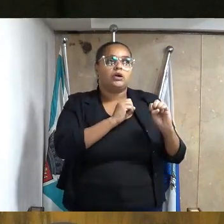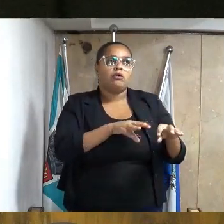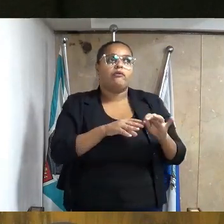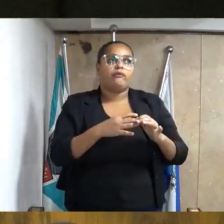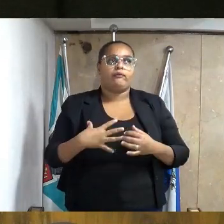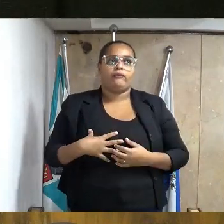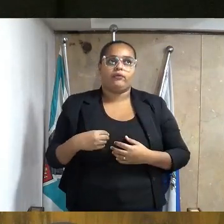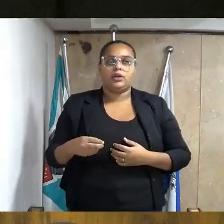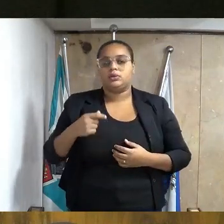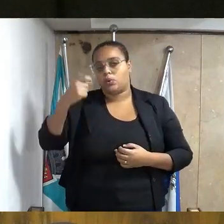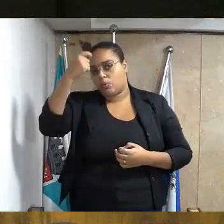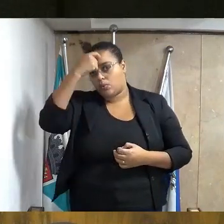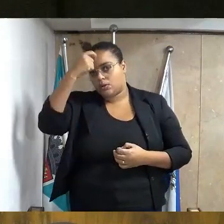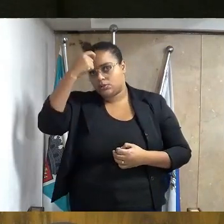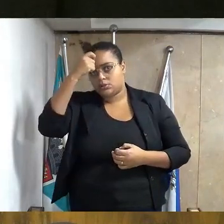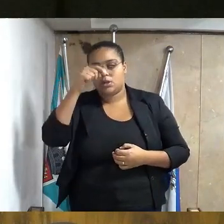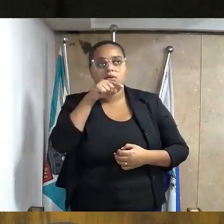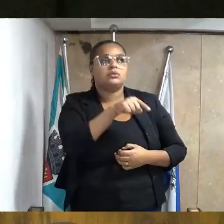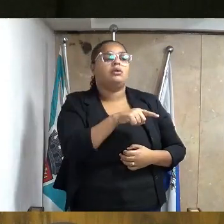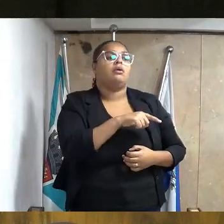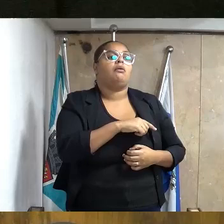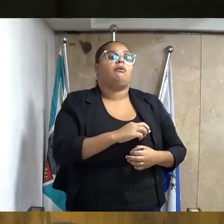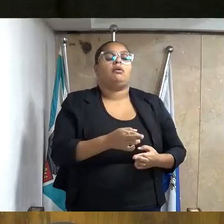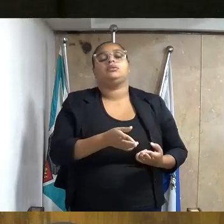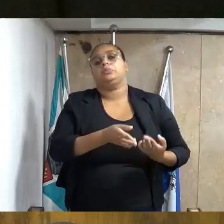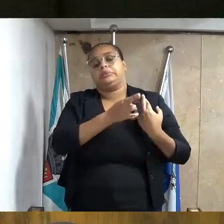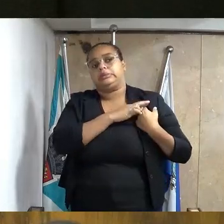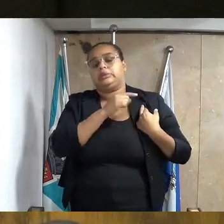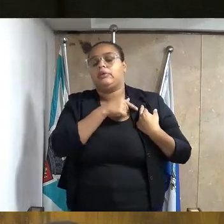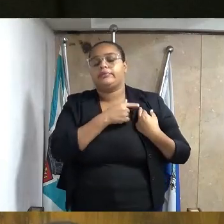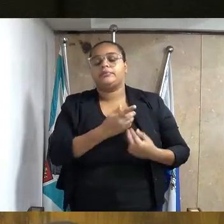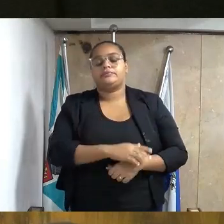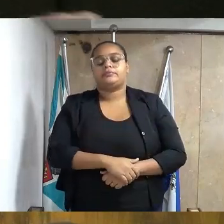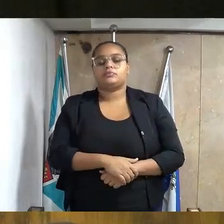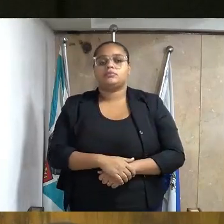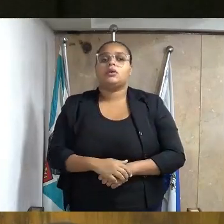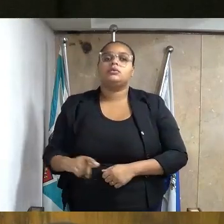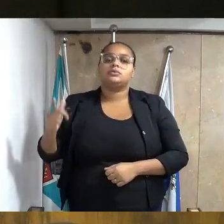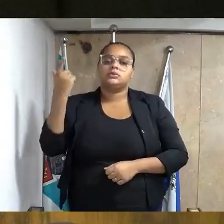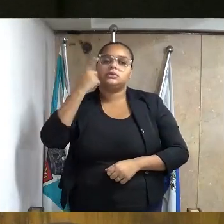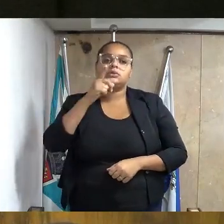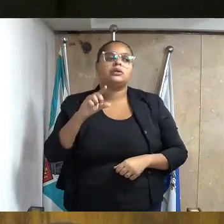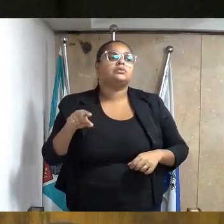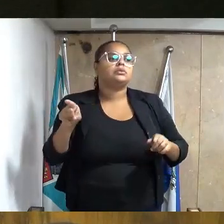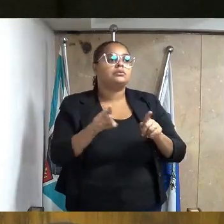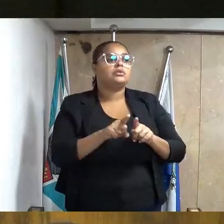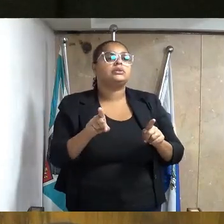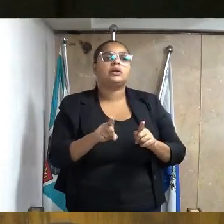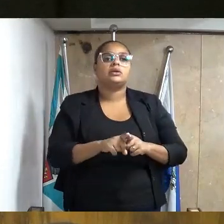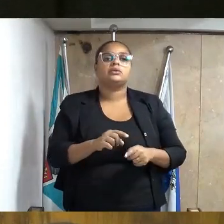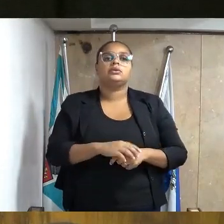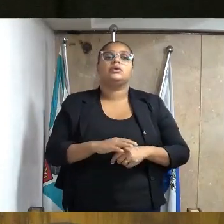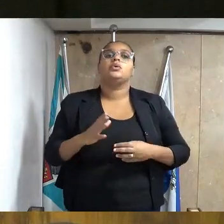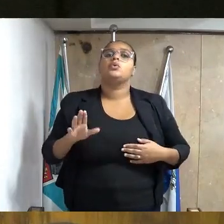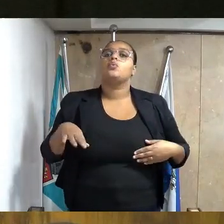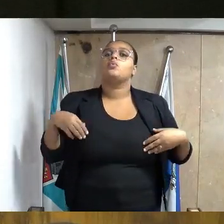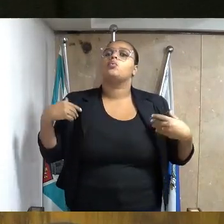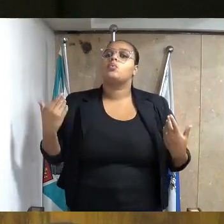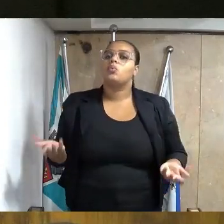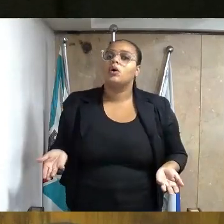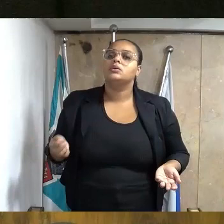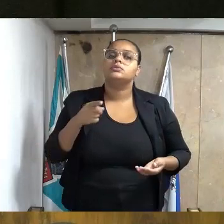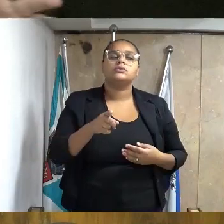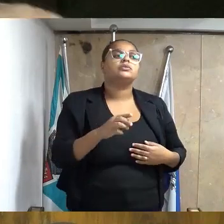forma consciente, responsável, né? A gente consegue observar o quão